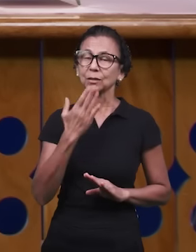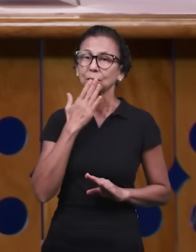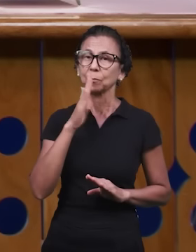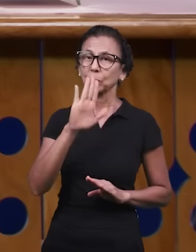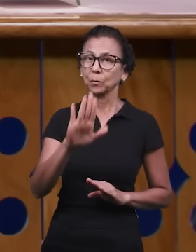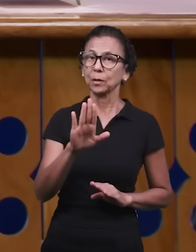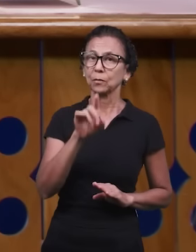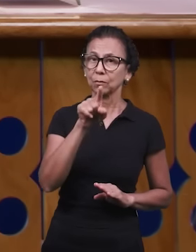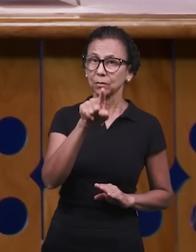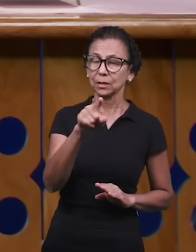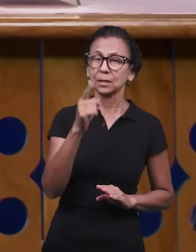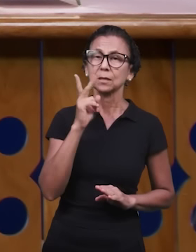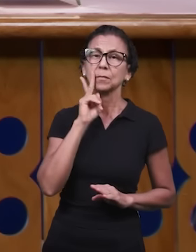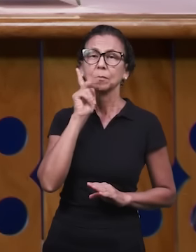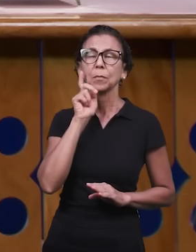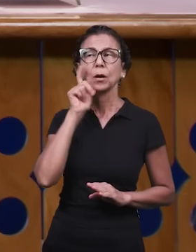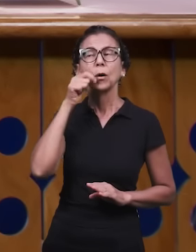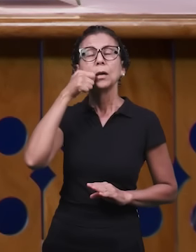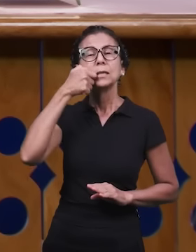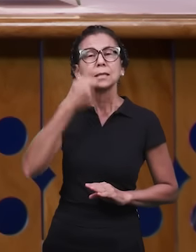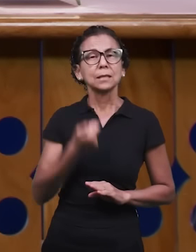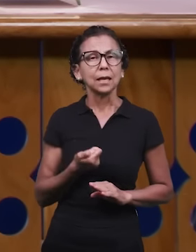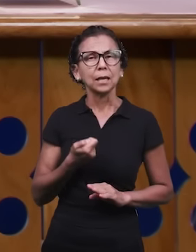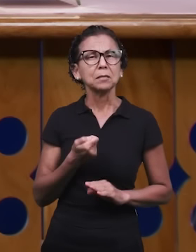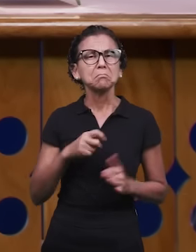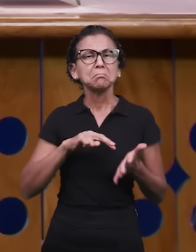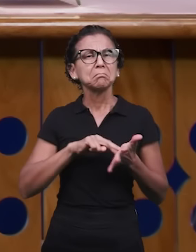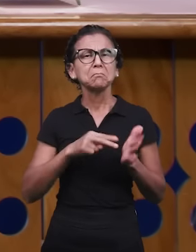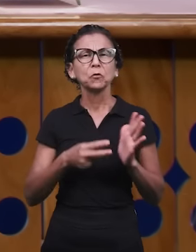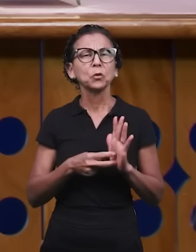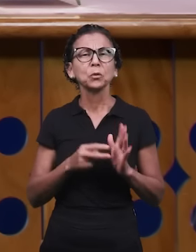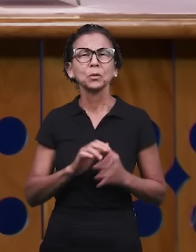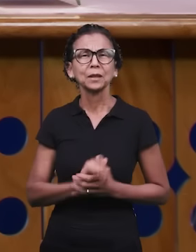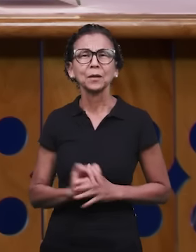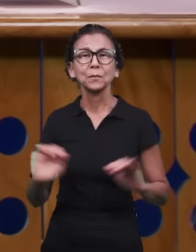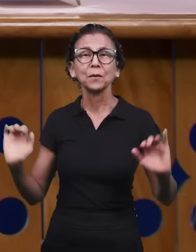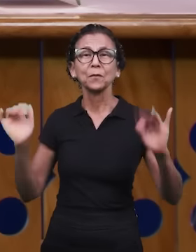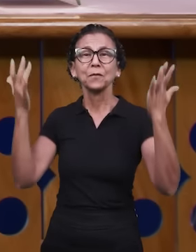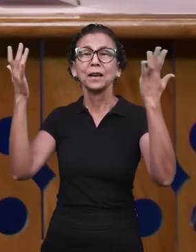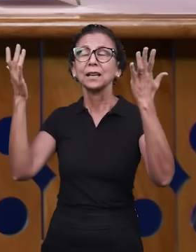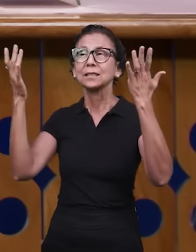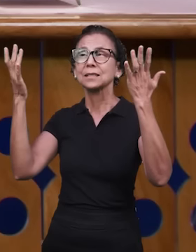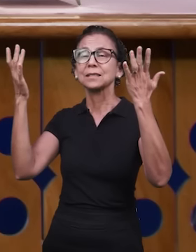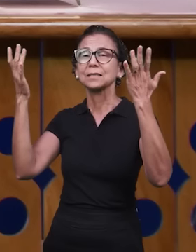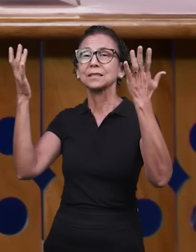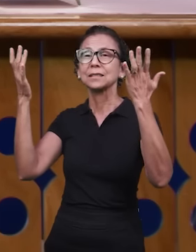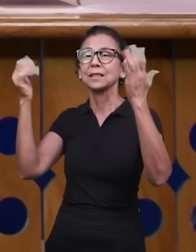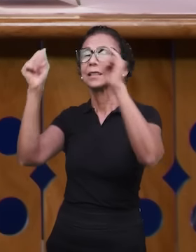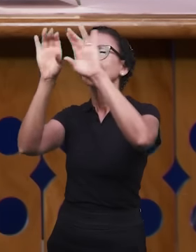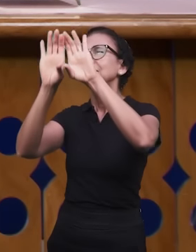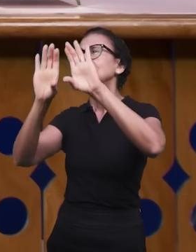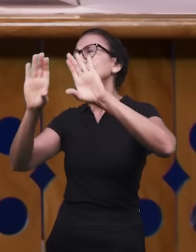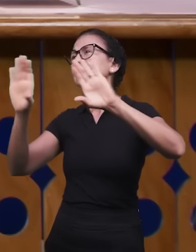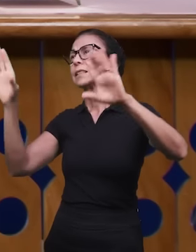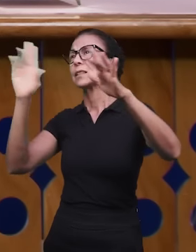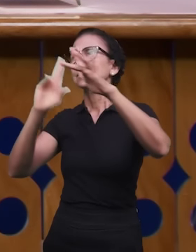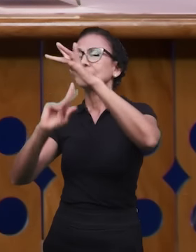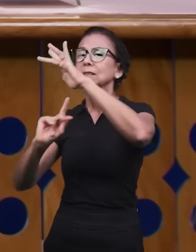falando das bodas que haverá na eternidade, a festa